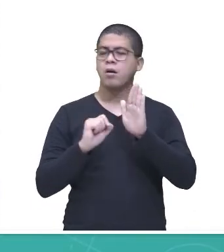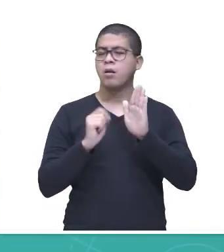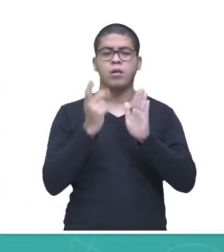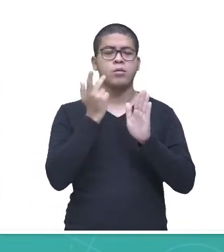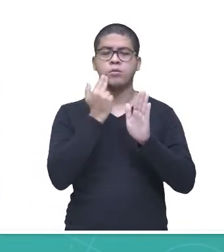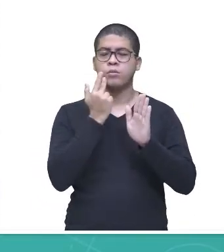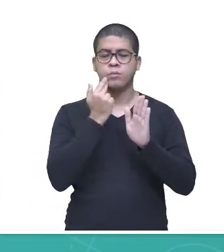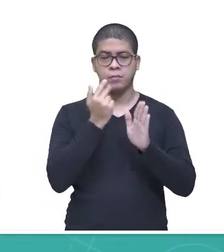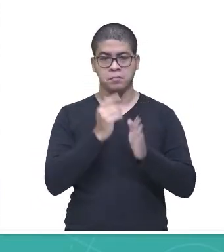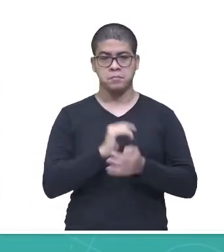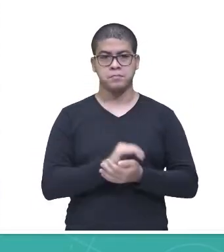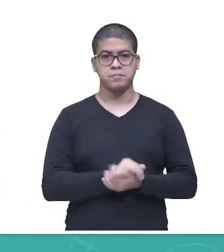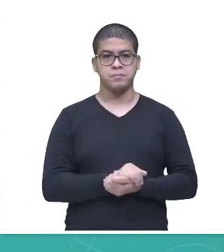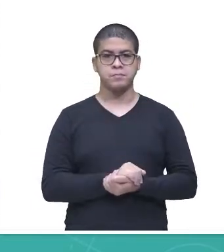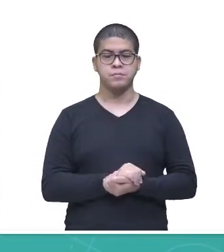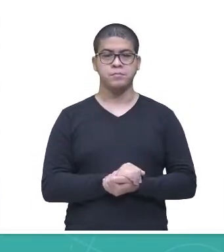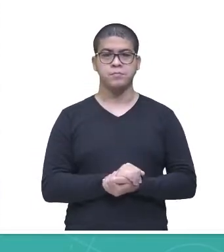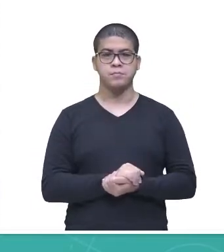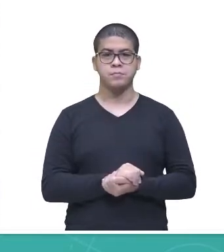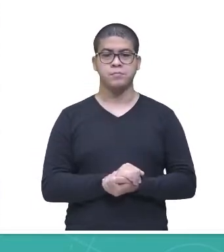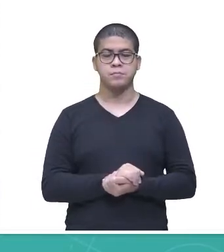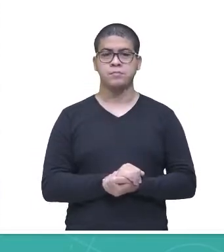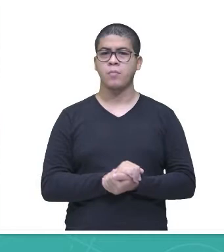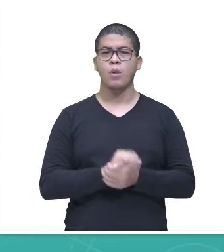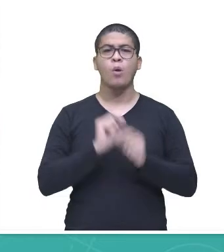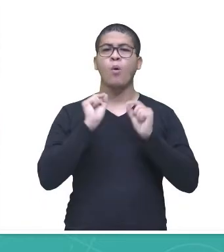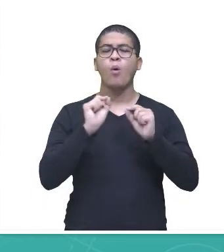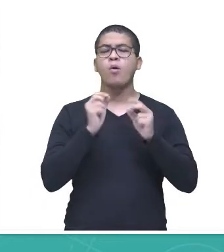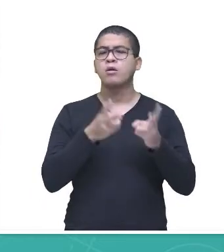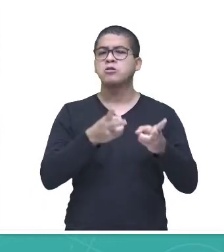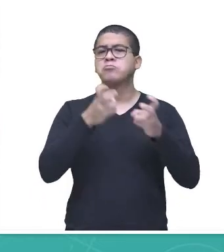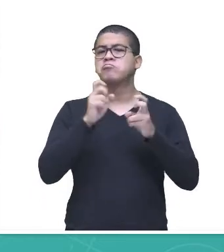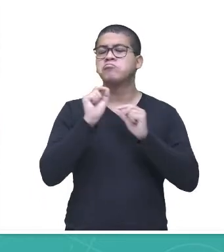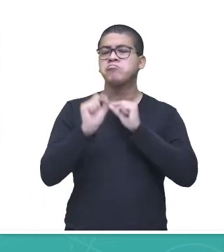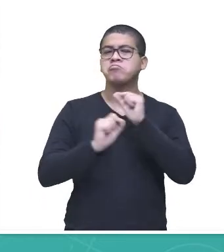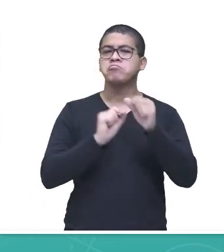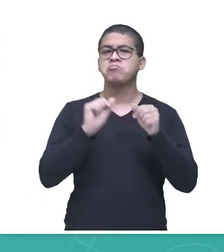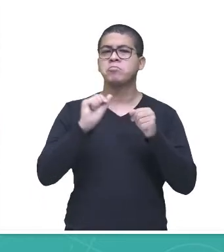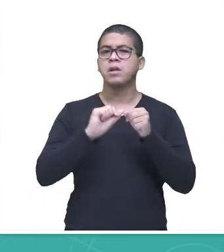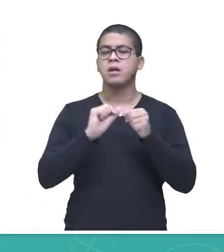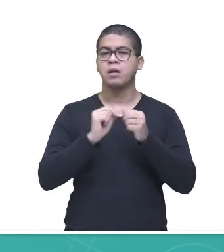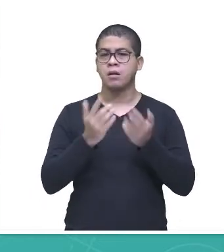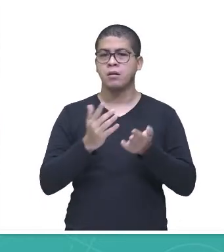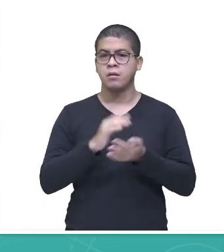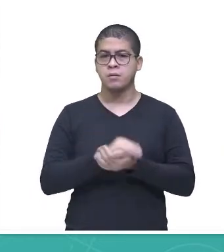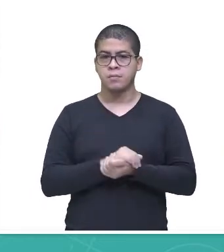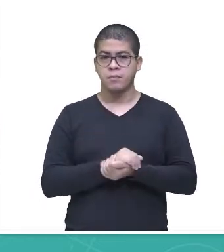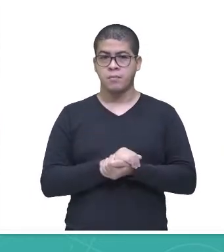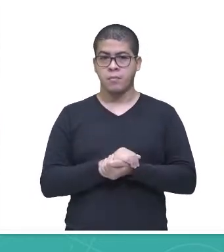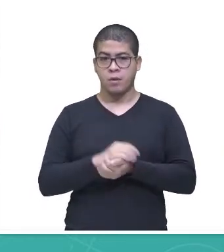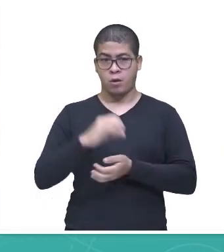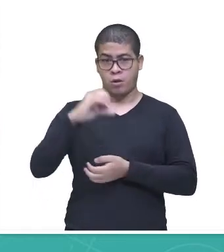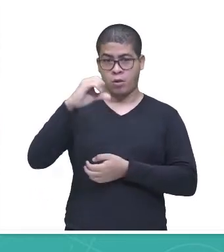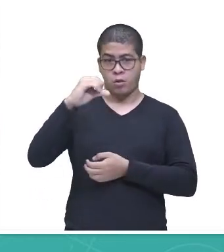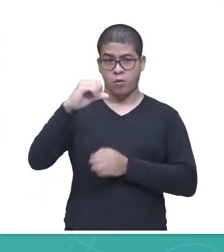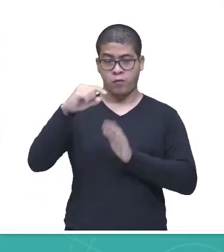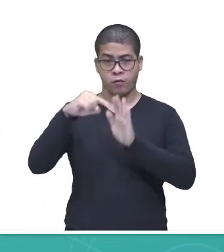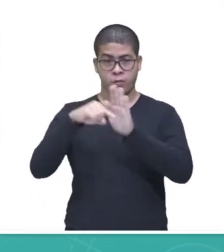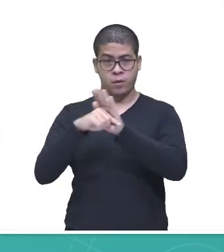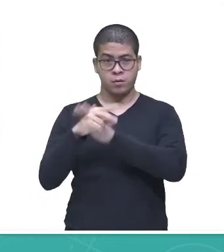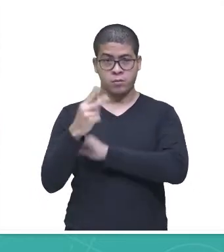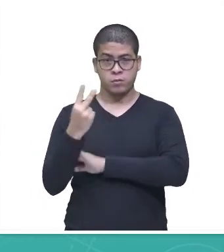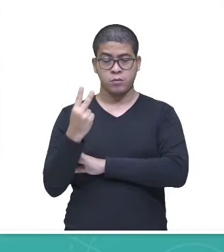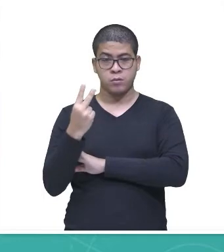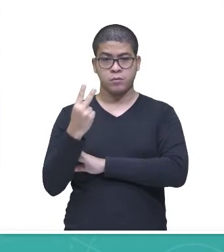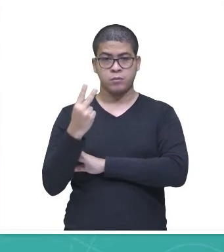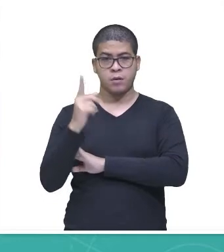normalmente. Então, o que que a gente vai ter aqui? 9 menos 2, que é